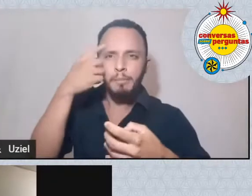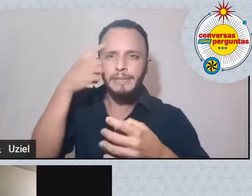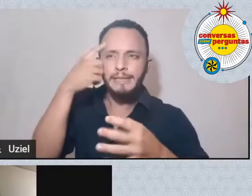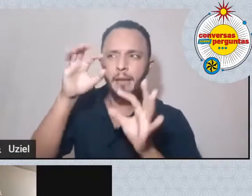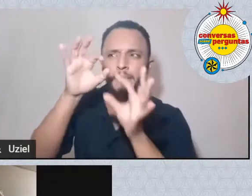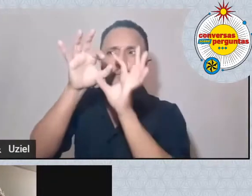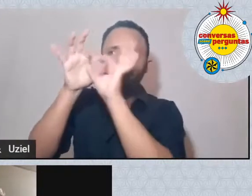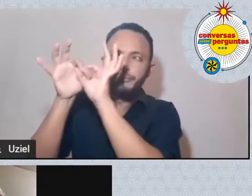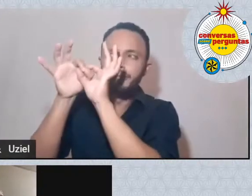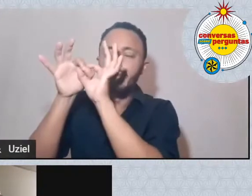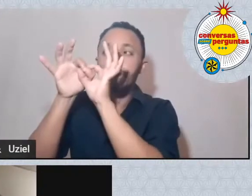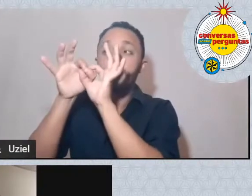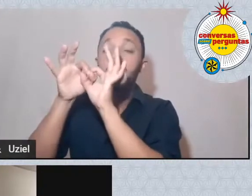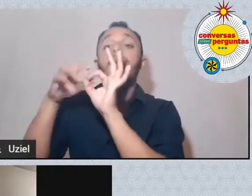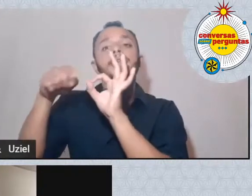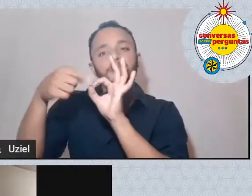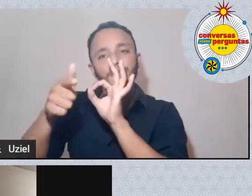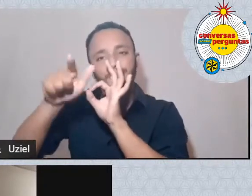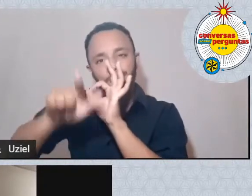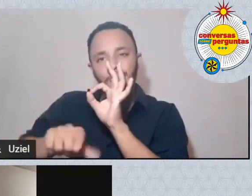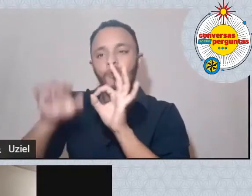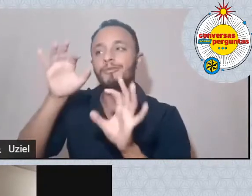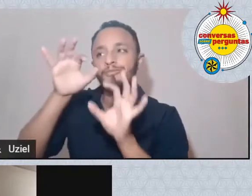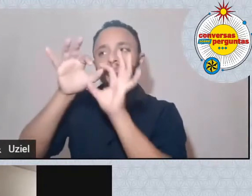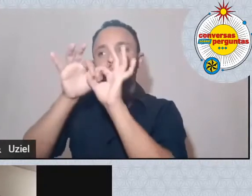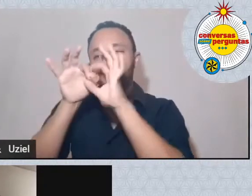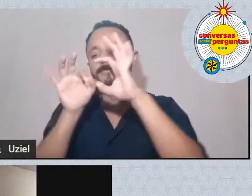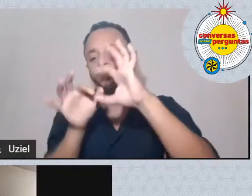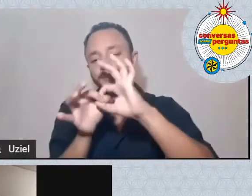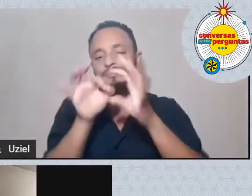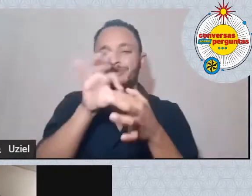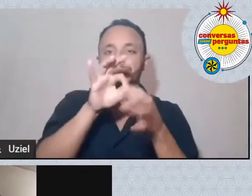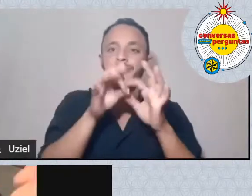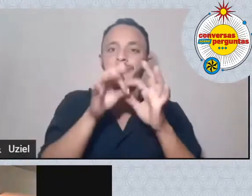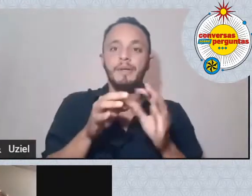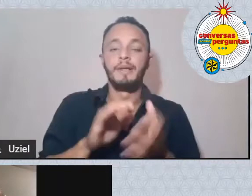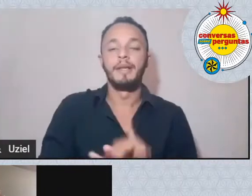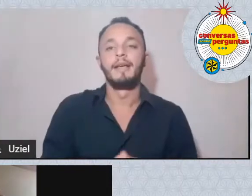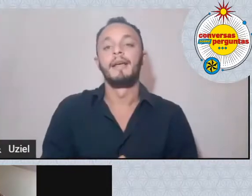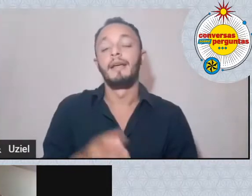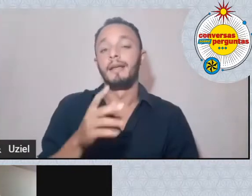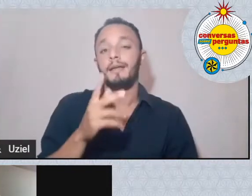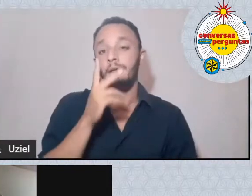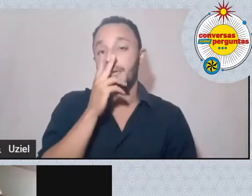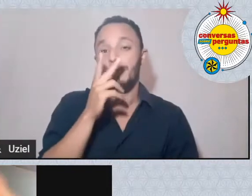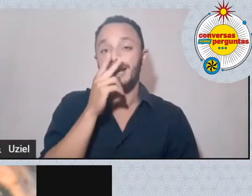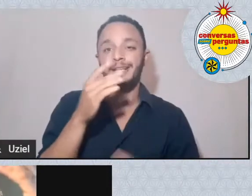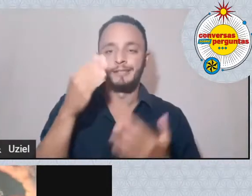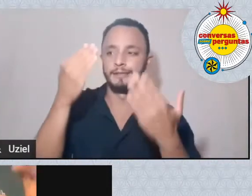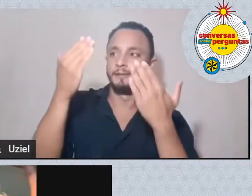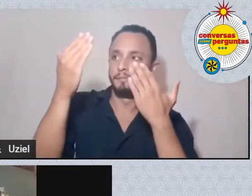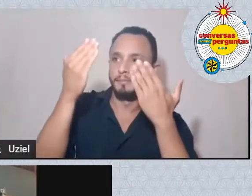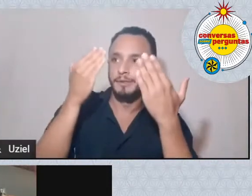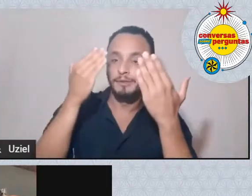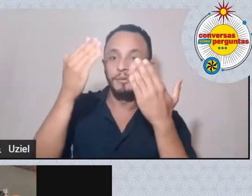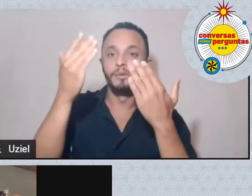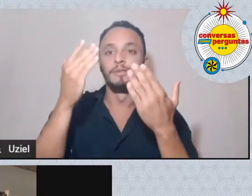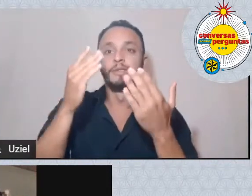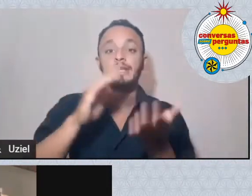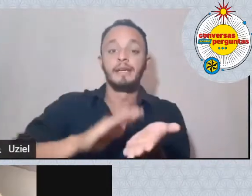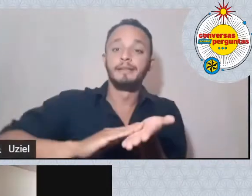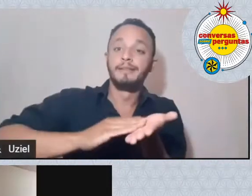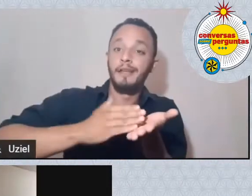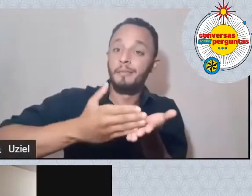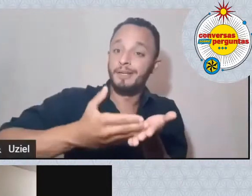e começa de novo. É como quando você está atendendo um paciente, você tem que explicar para ele a interpretação, porque naquela